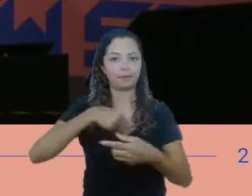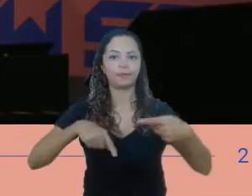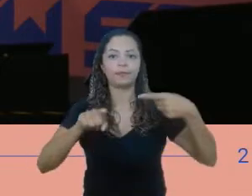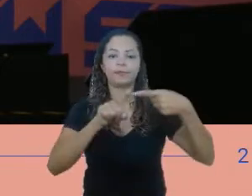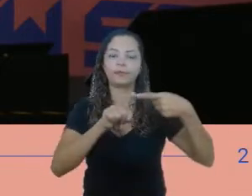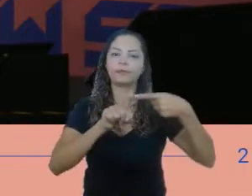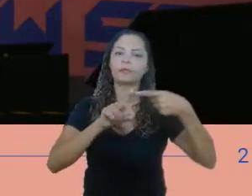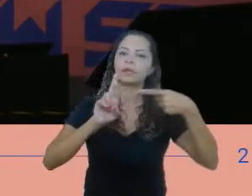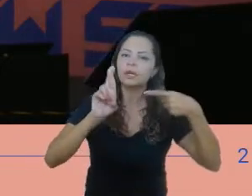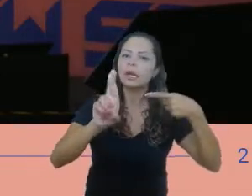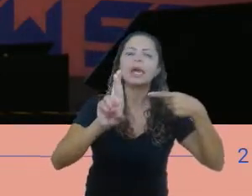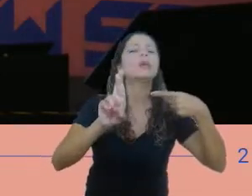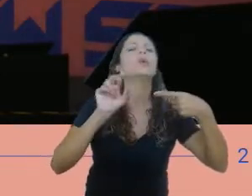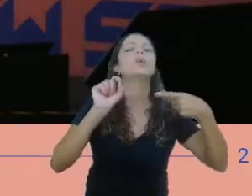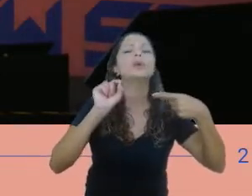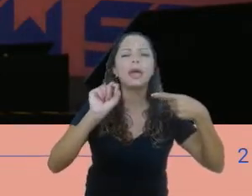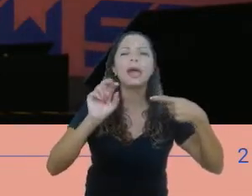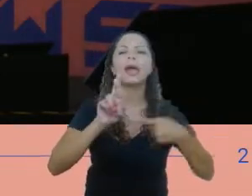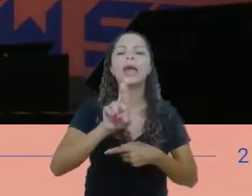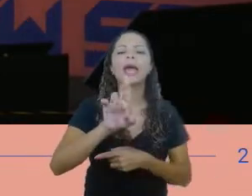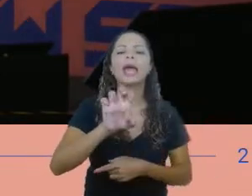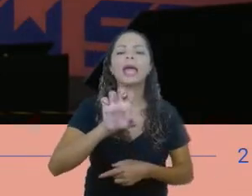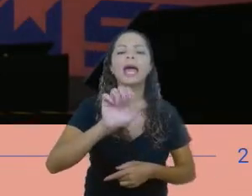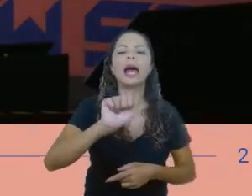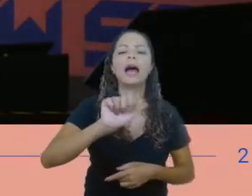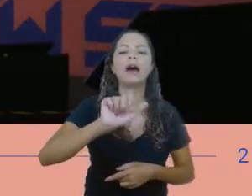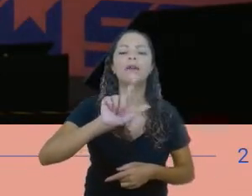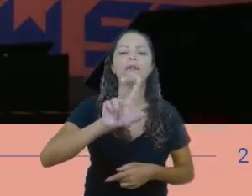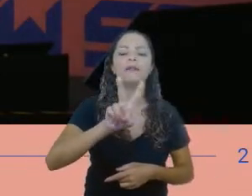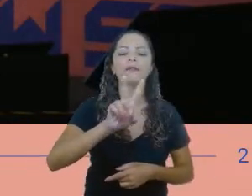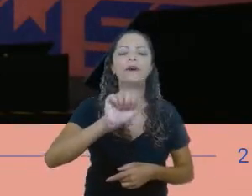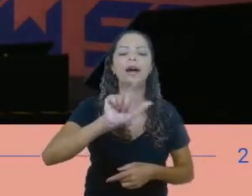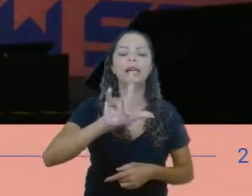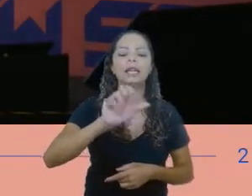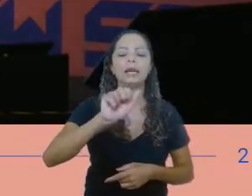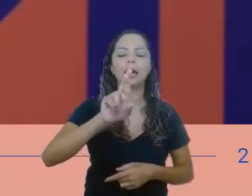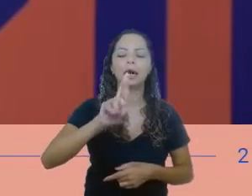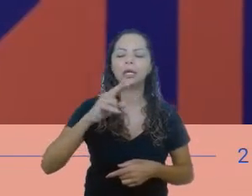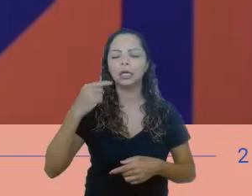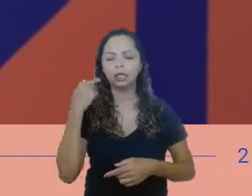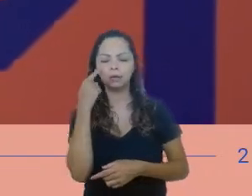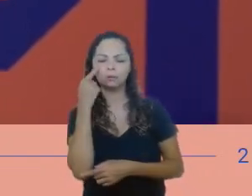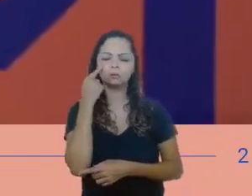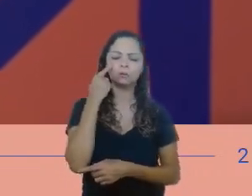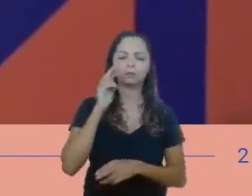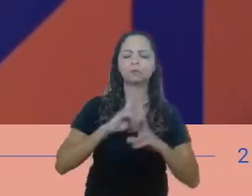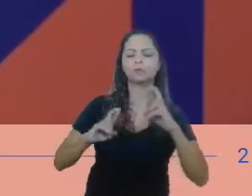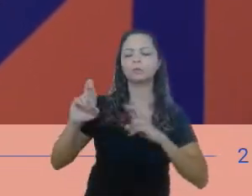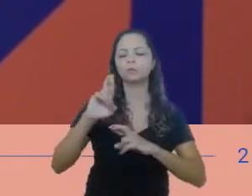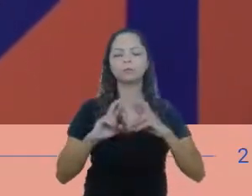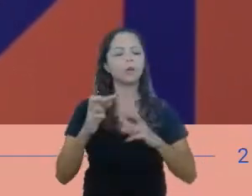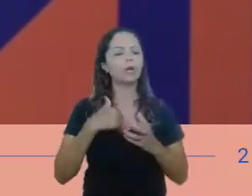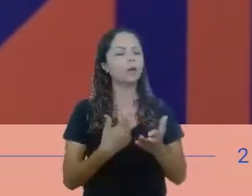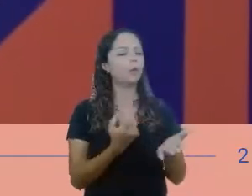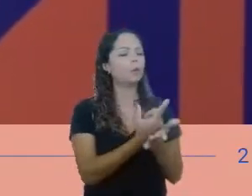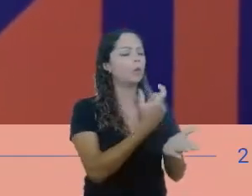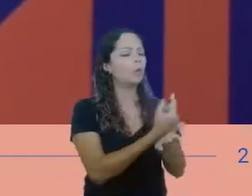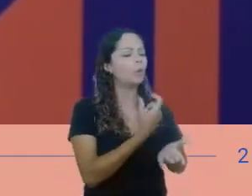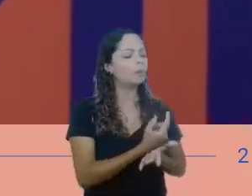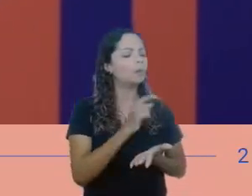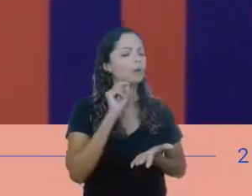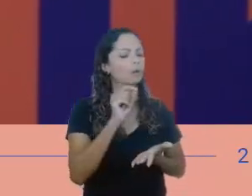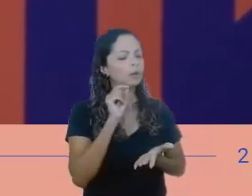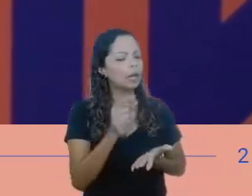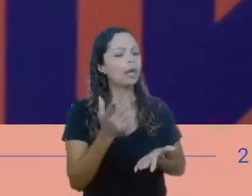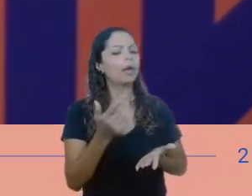produtivo o que tá entrando na minha cadeia o que eu tenho usando de matéria-prima o que tá saindo Que tipo de produção